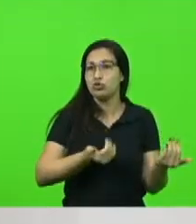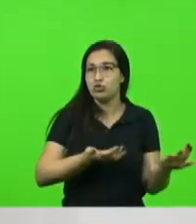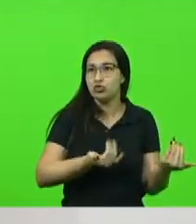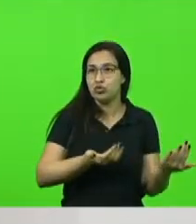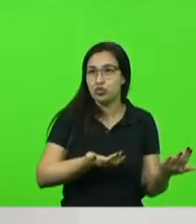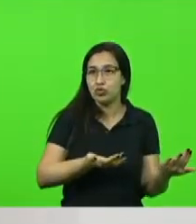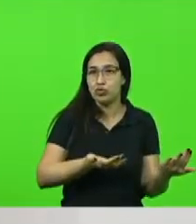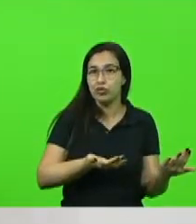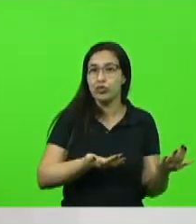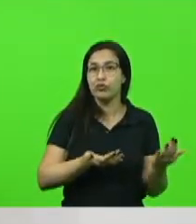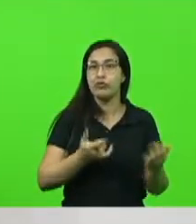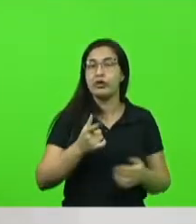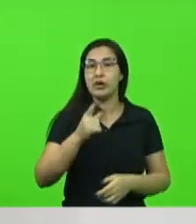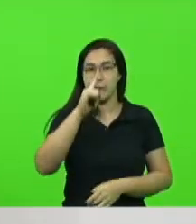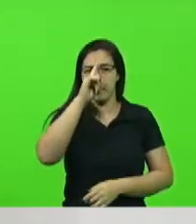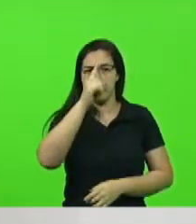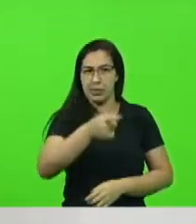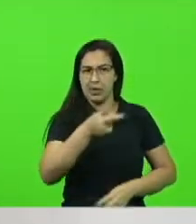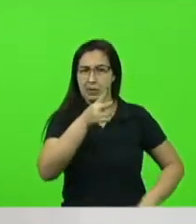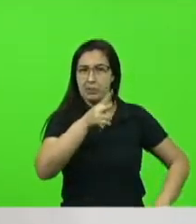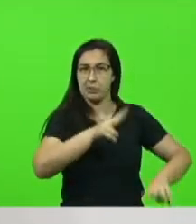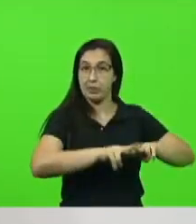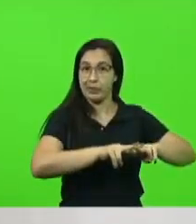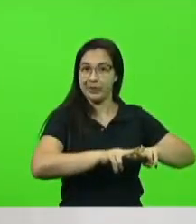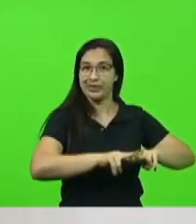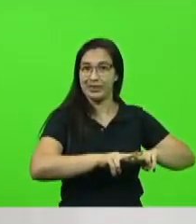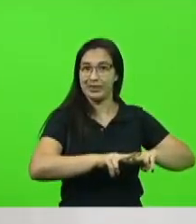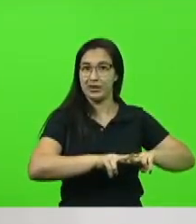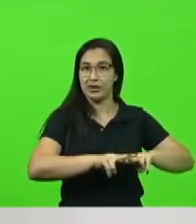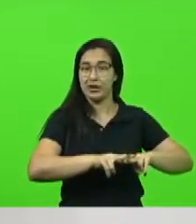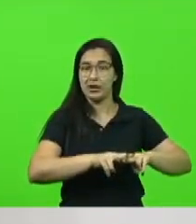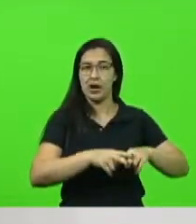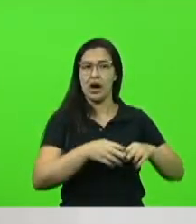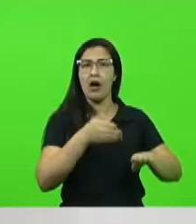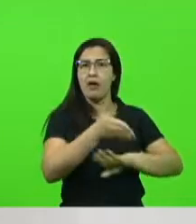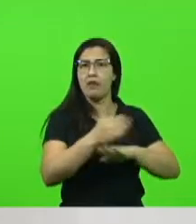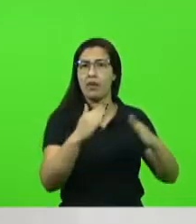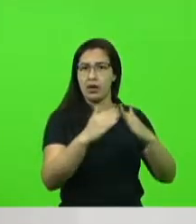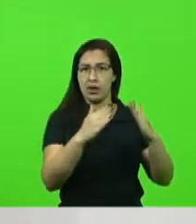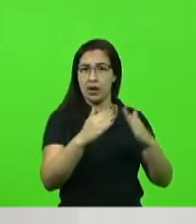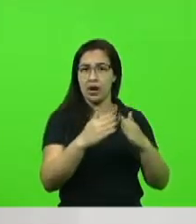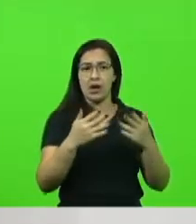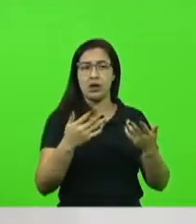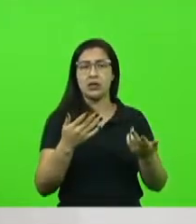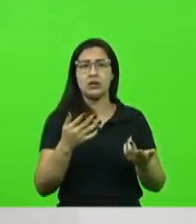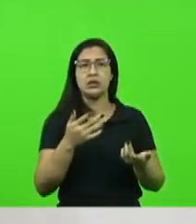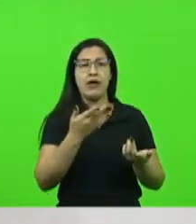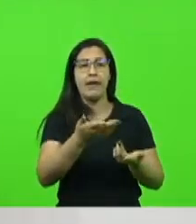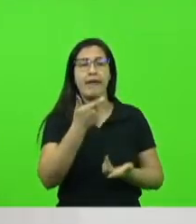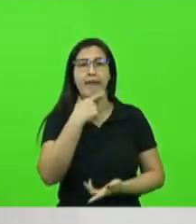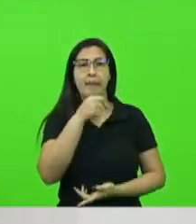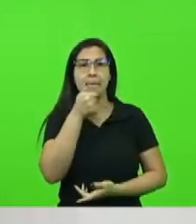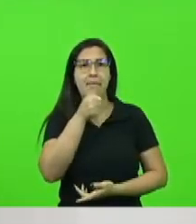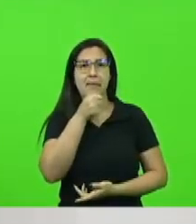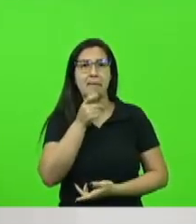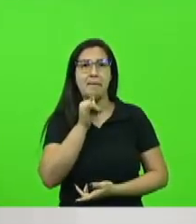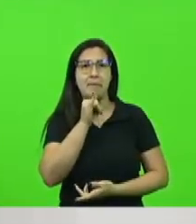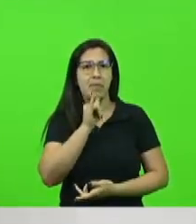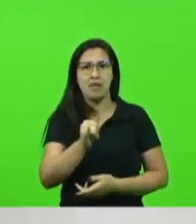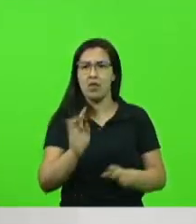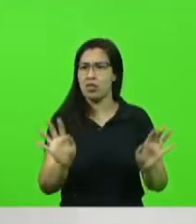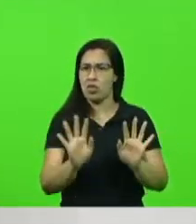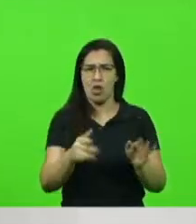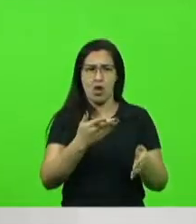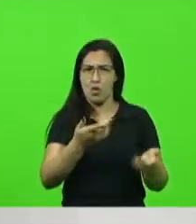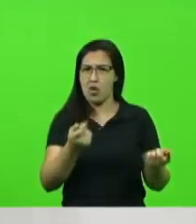recebia um mandado de prisão e nós chegávamos na casa, não, meu filho não é capaz de fazer isso. Por